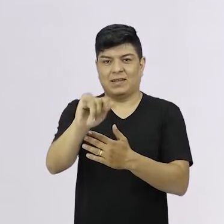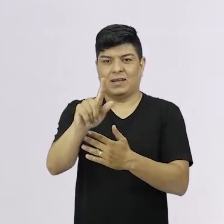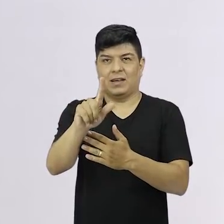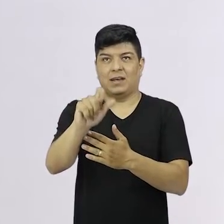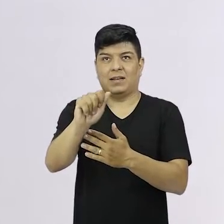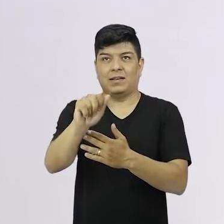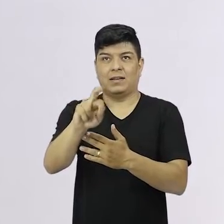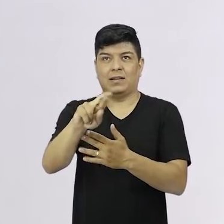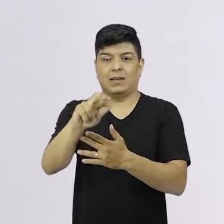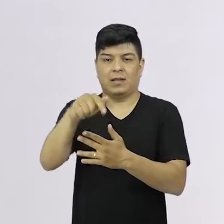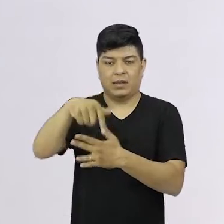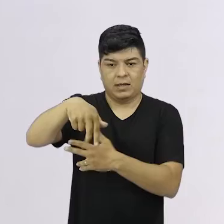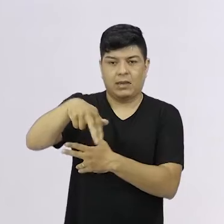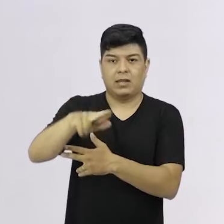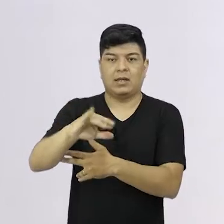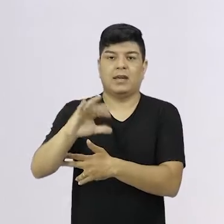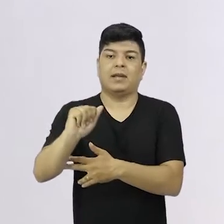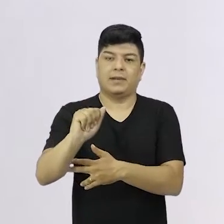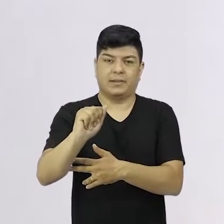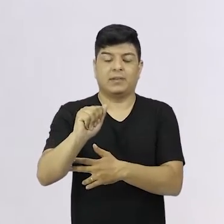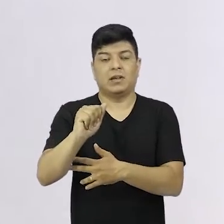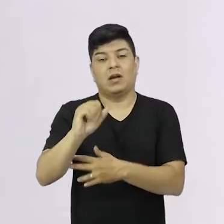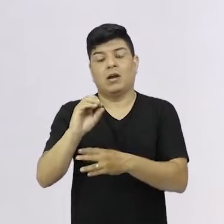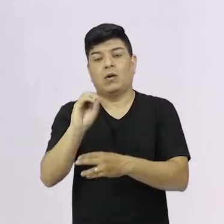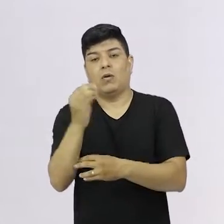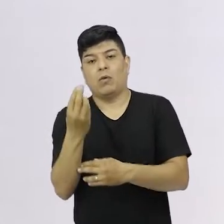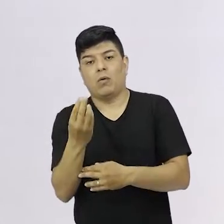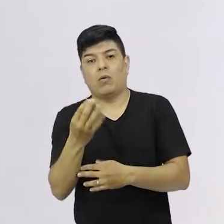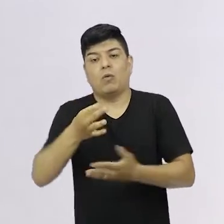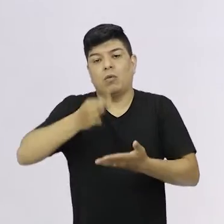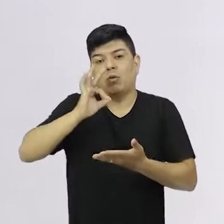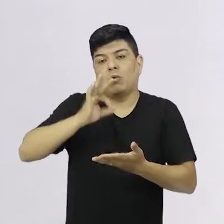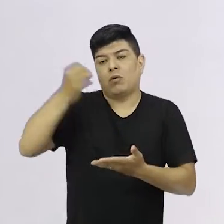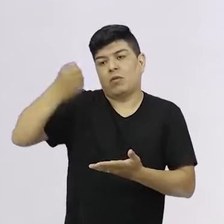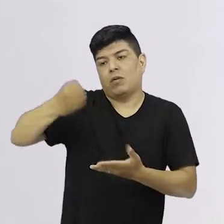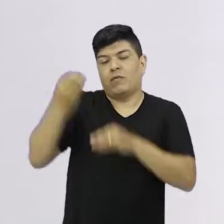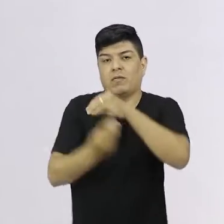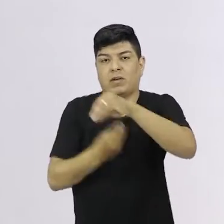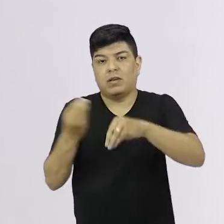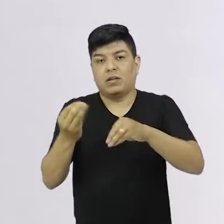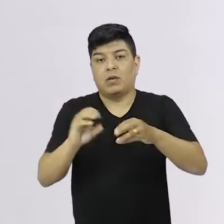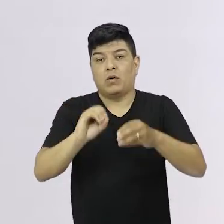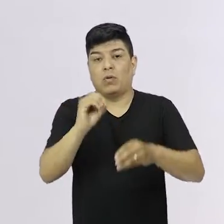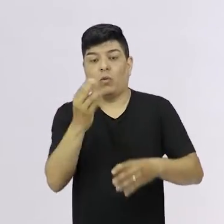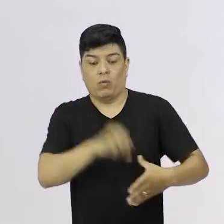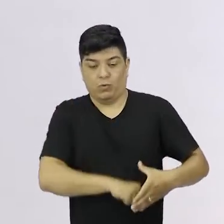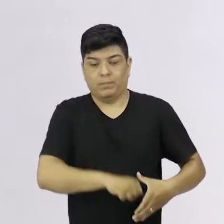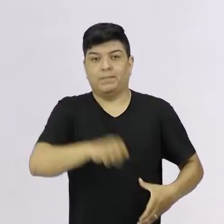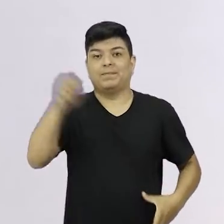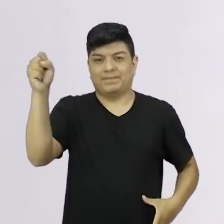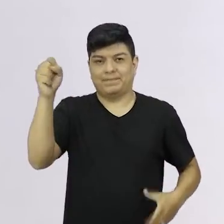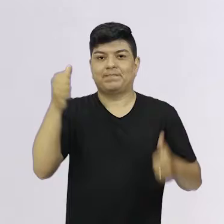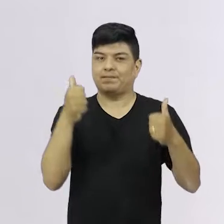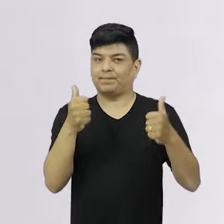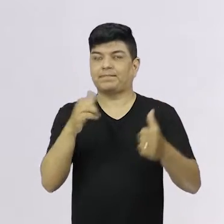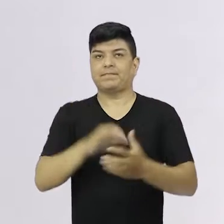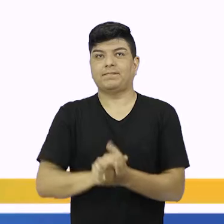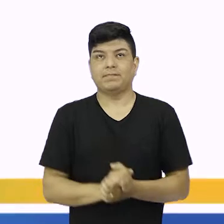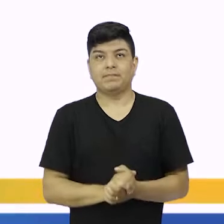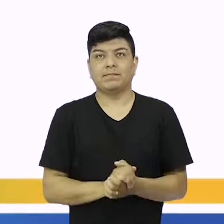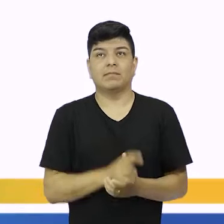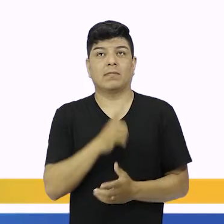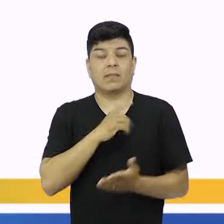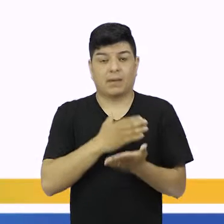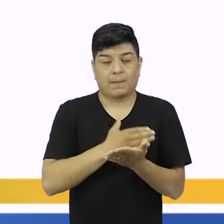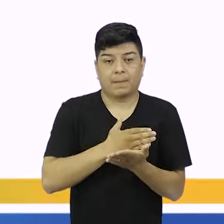ou República do Café com Leite, ou República também da Espada, que vai se remeter mais lá aos militares, ok, pessoal? Pessoal, então a gente tem aqui